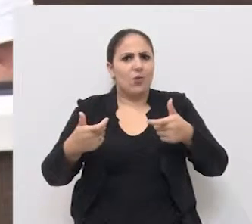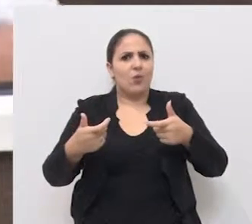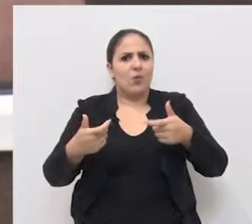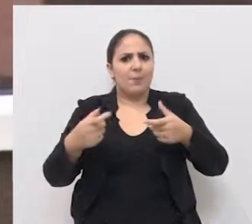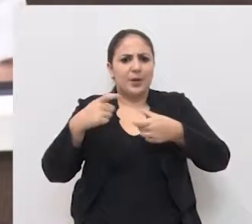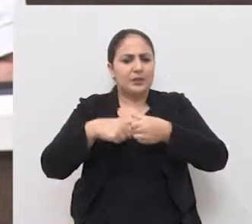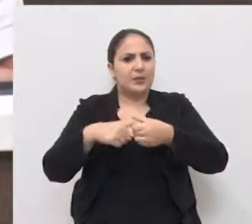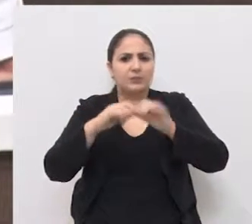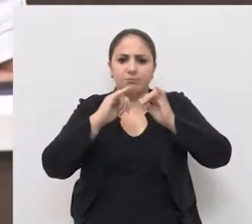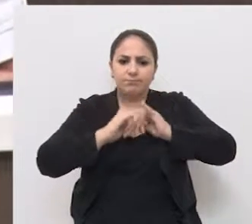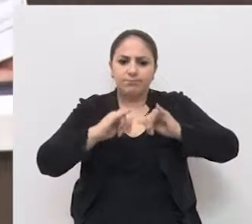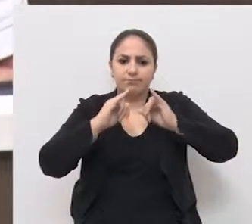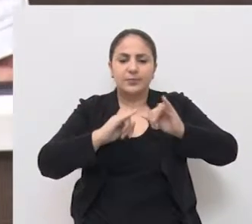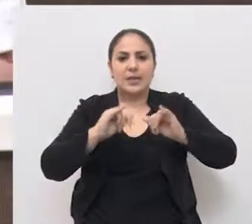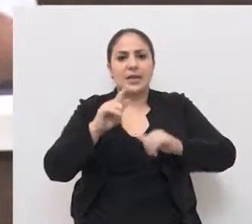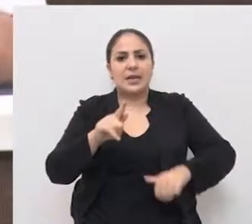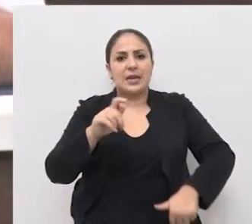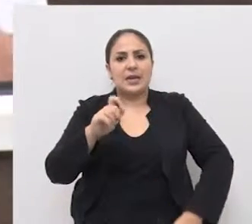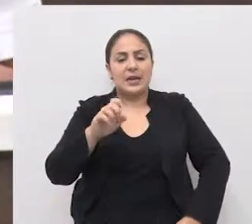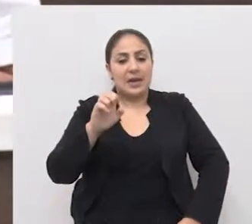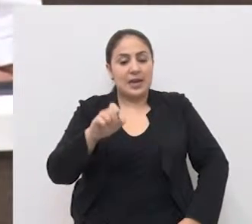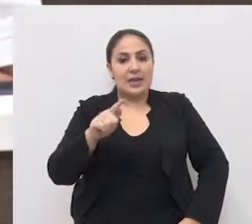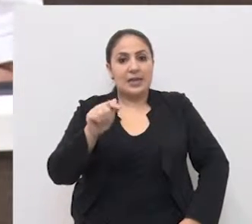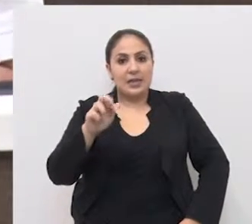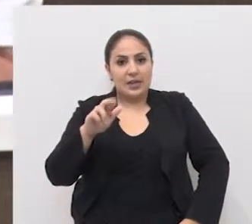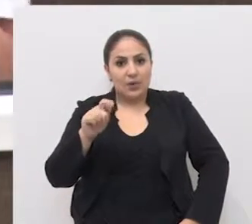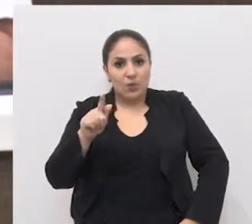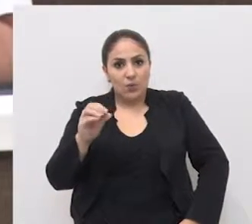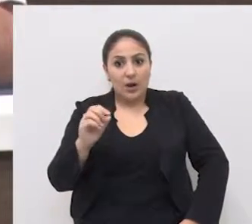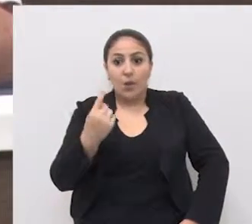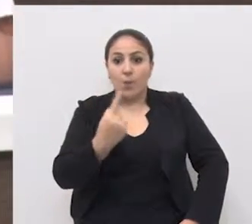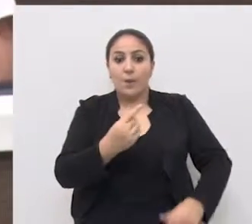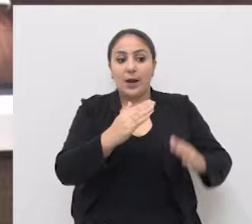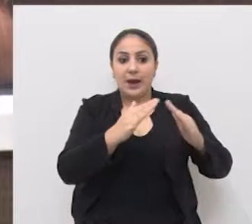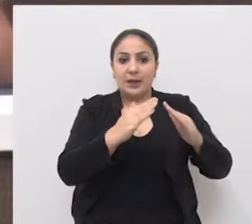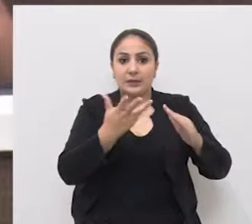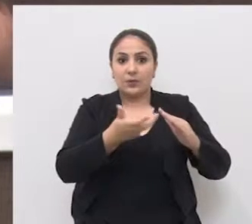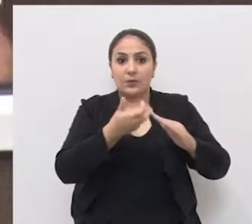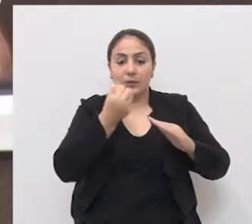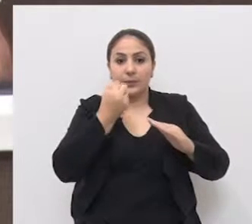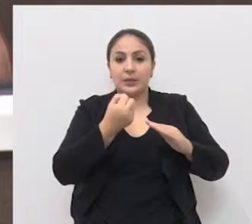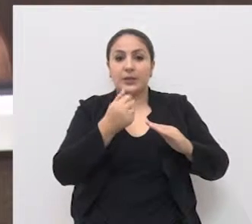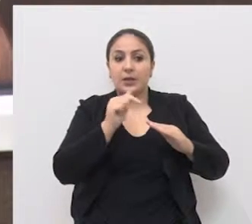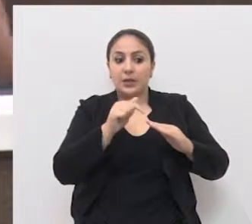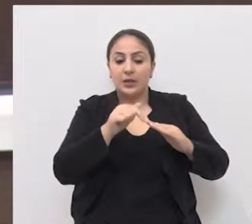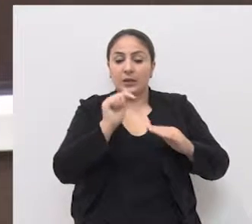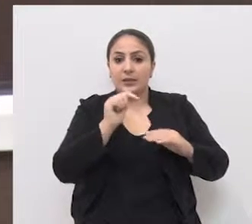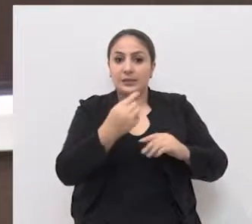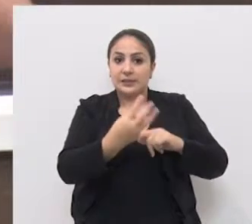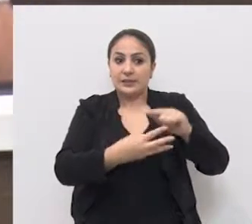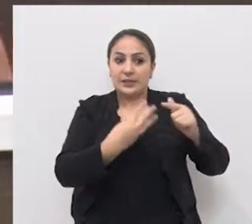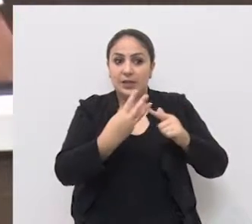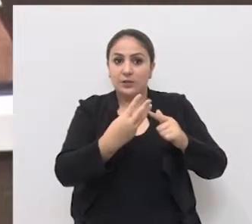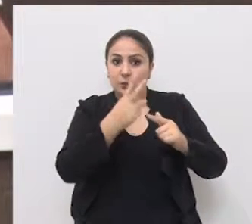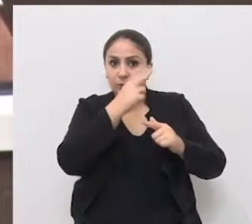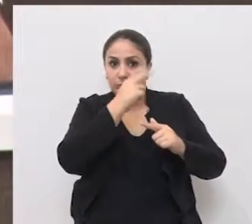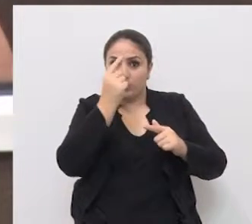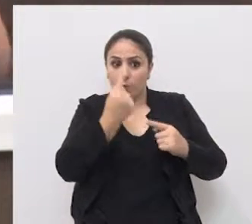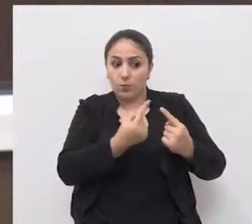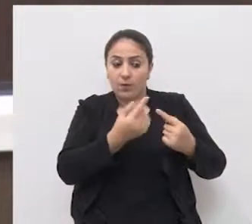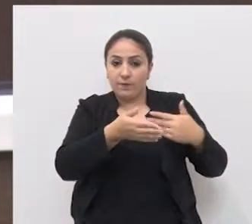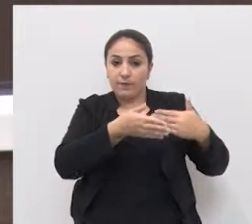parcerias, divulgou o egrégora. Tanto é que uma das casas de acolhimento das três do